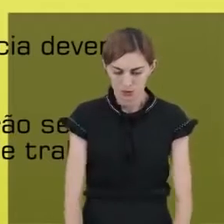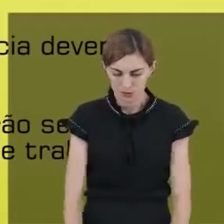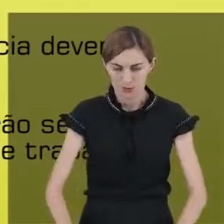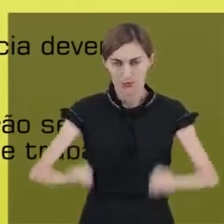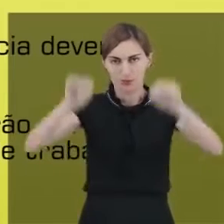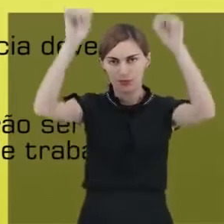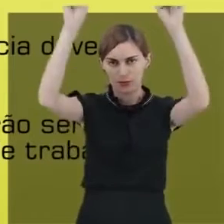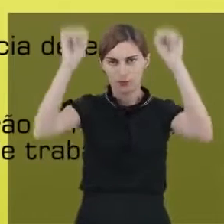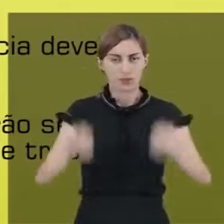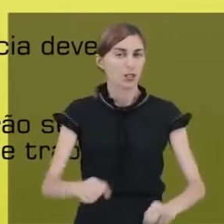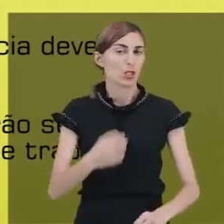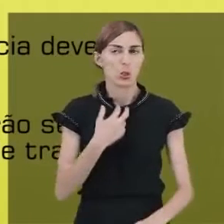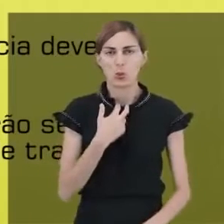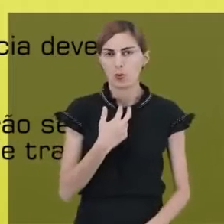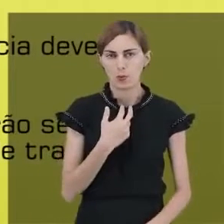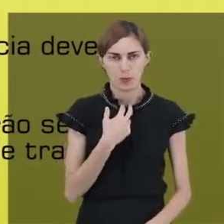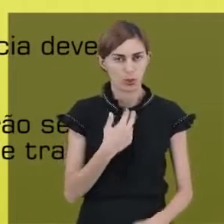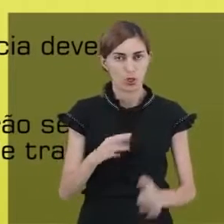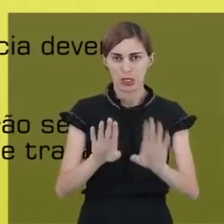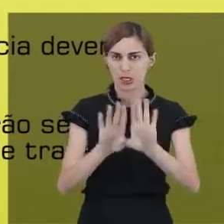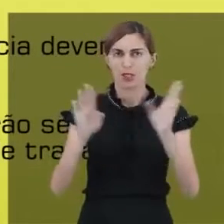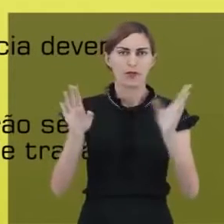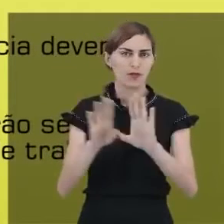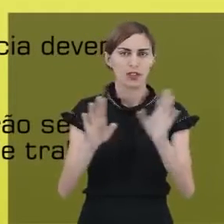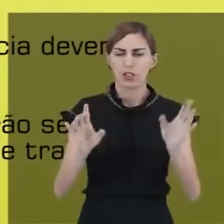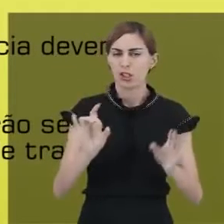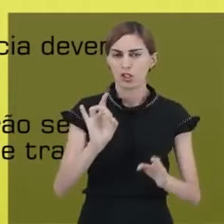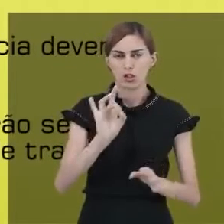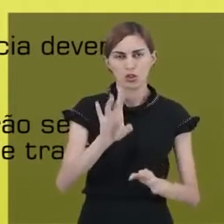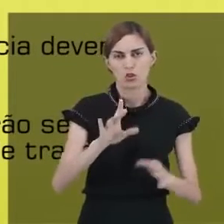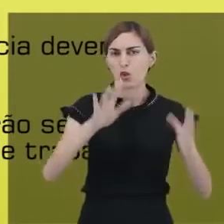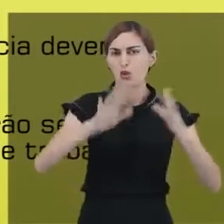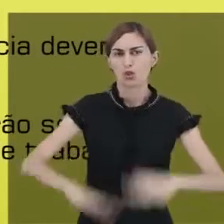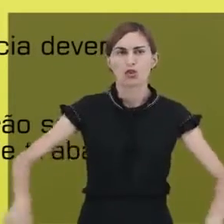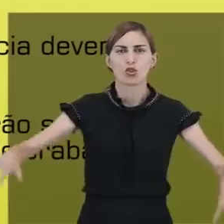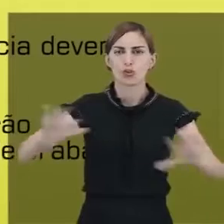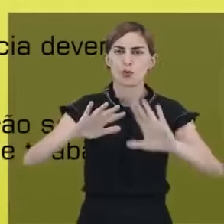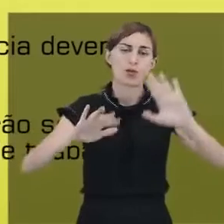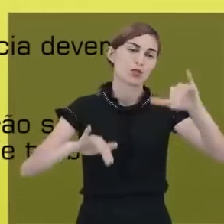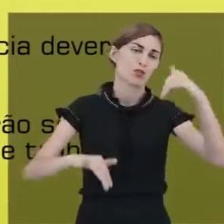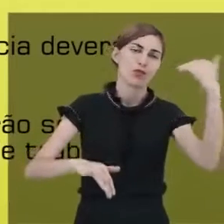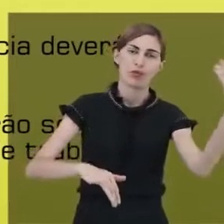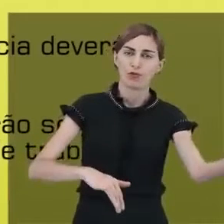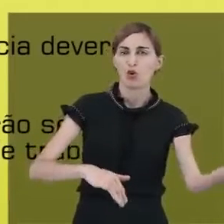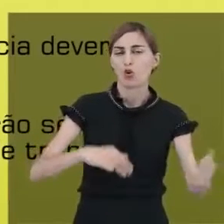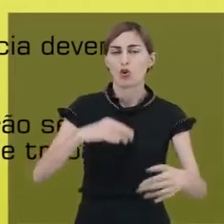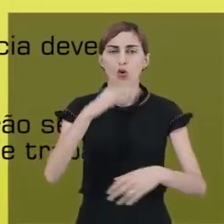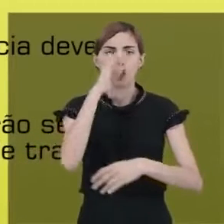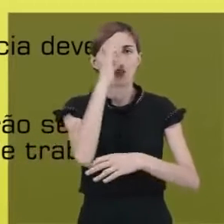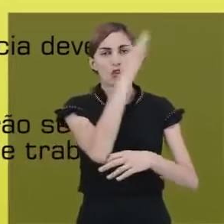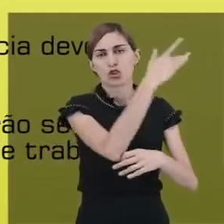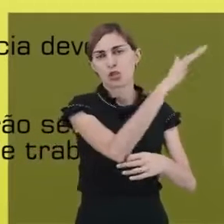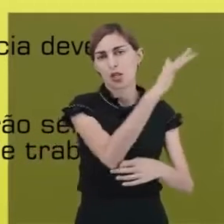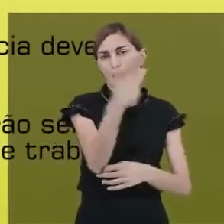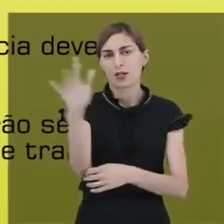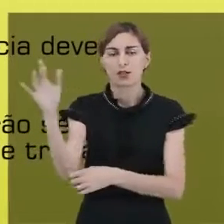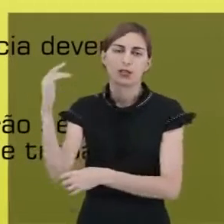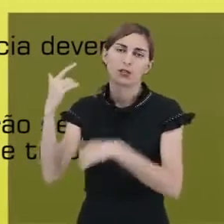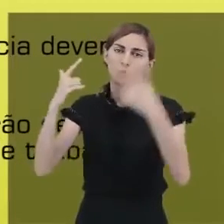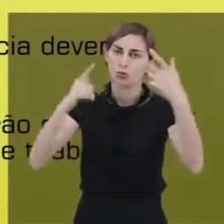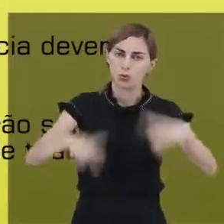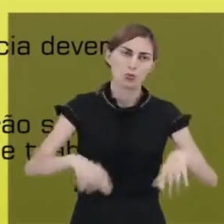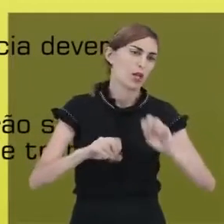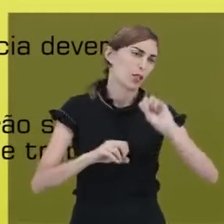interna. Ela só pode funcionar para dividir a edificação do seu espaço externo, a edificação para o jardim, o espaço de saída.